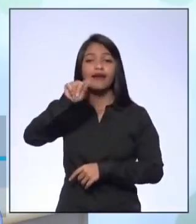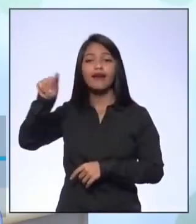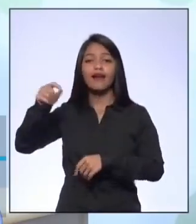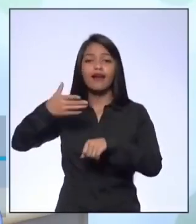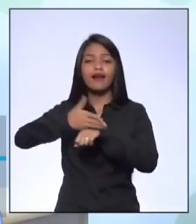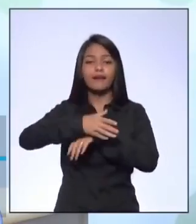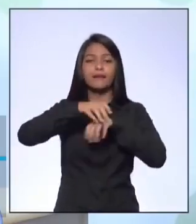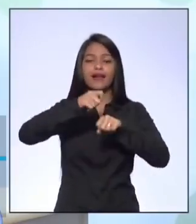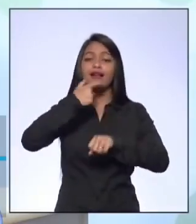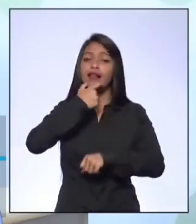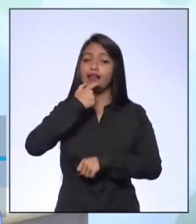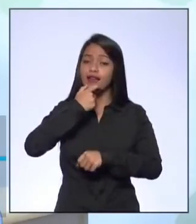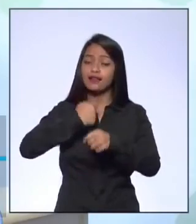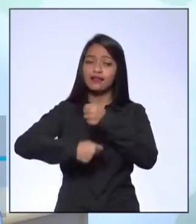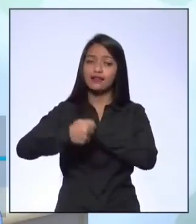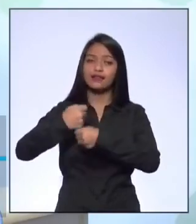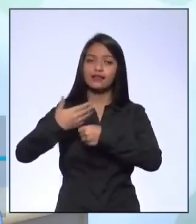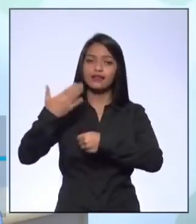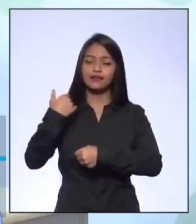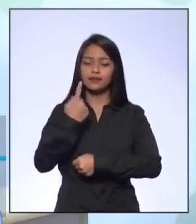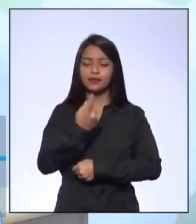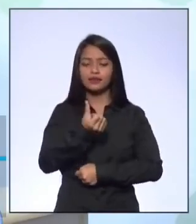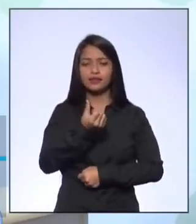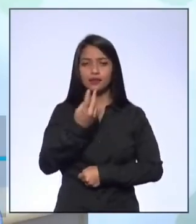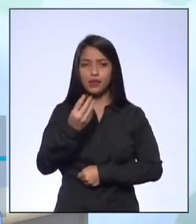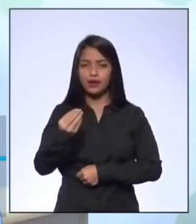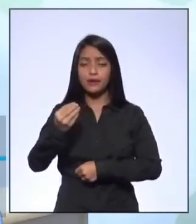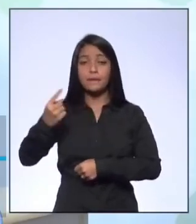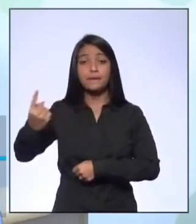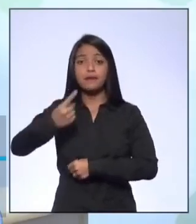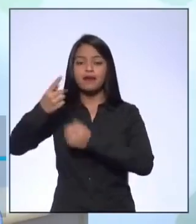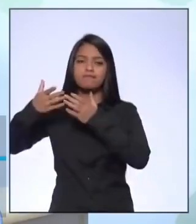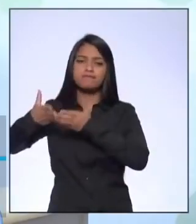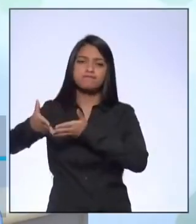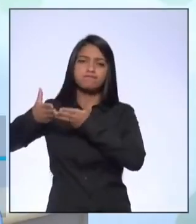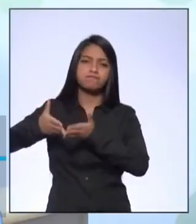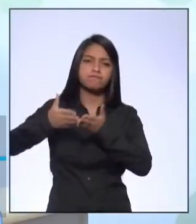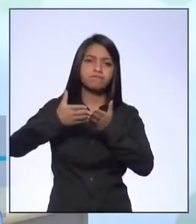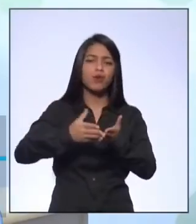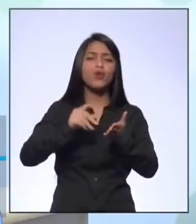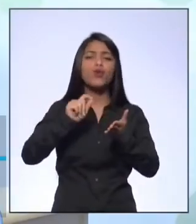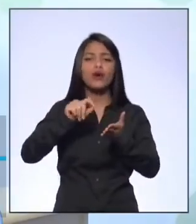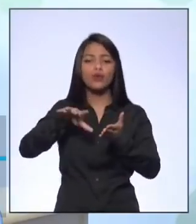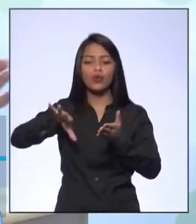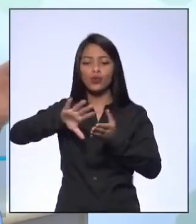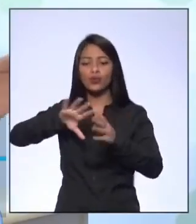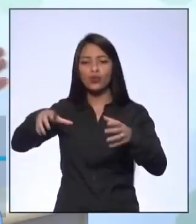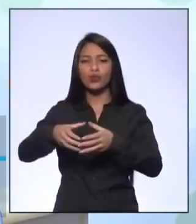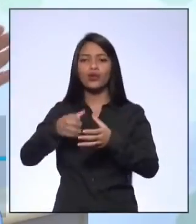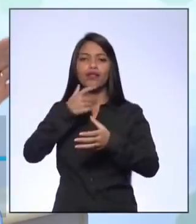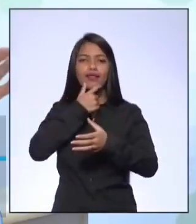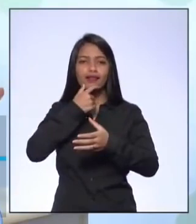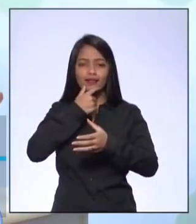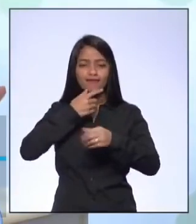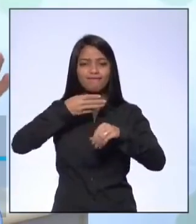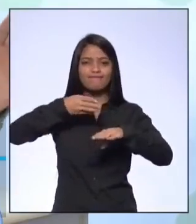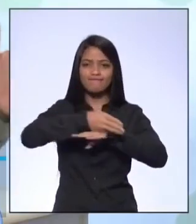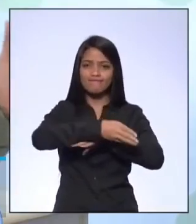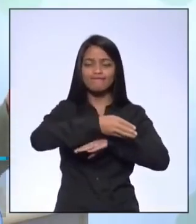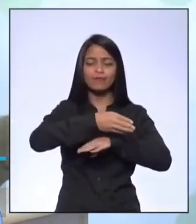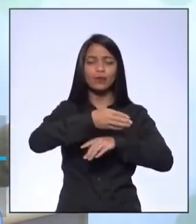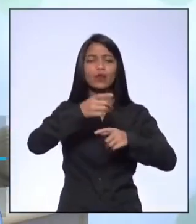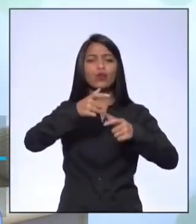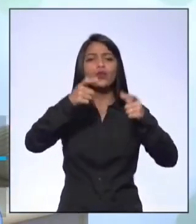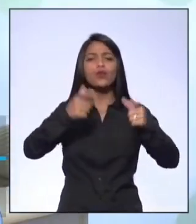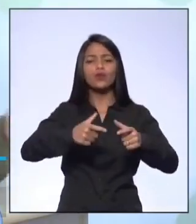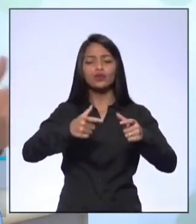de 1640, quando chega aí o primeiro navio de protestantes ingleses aí no